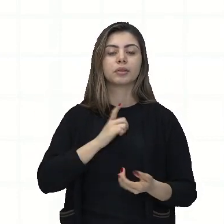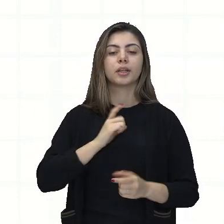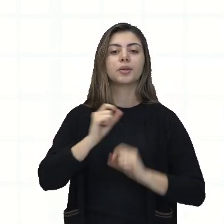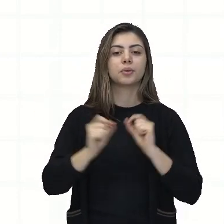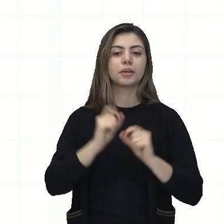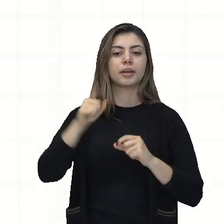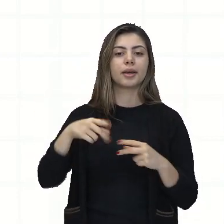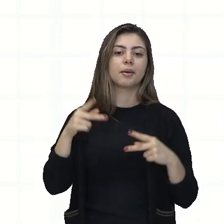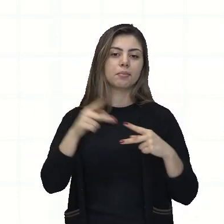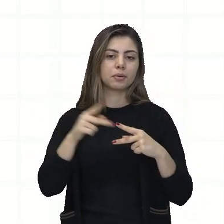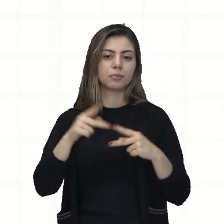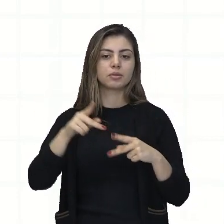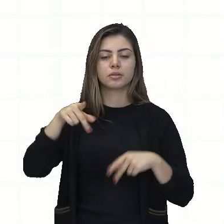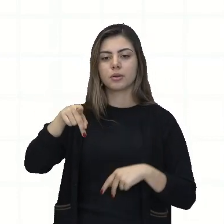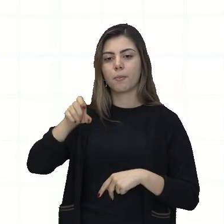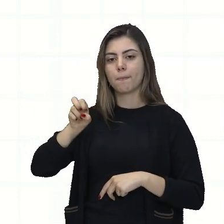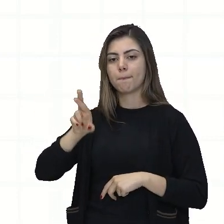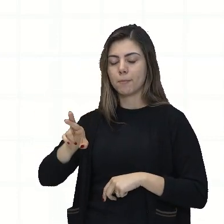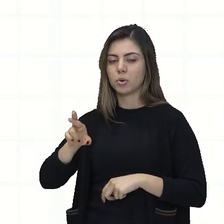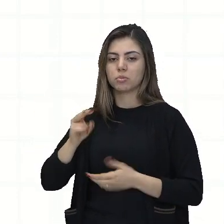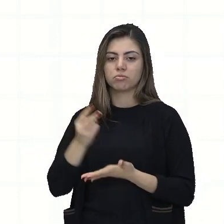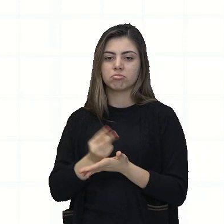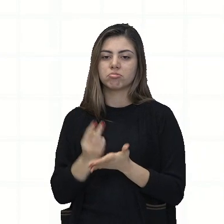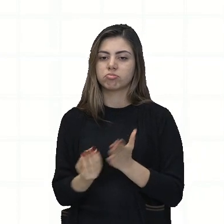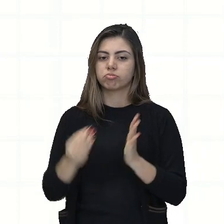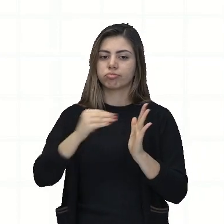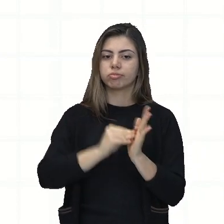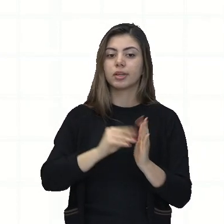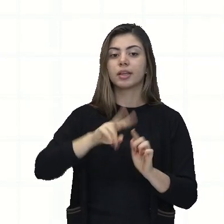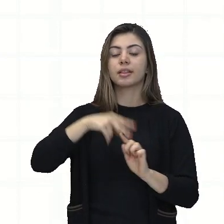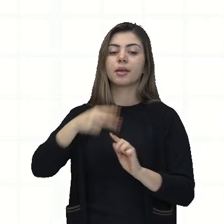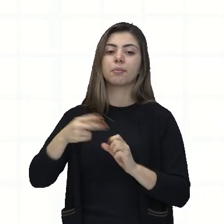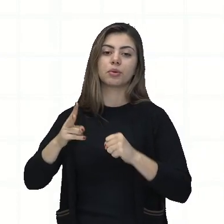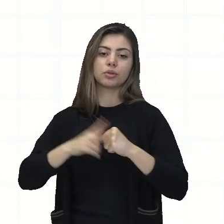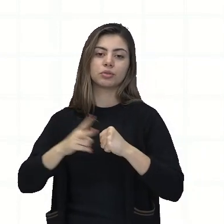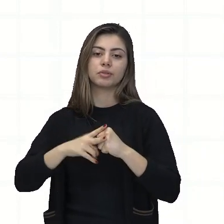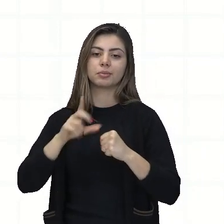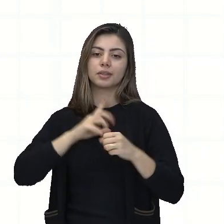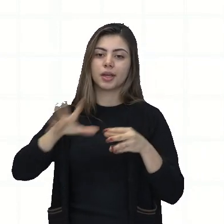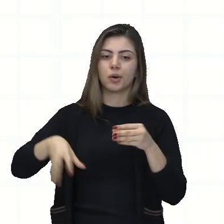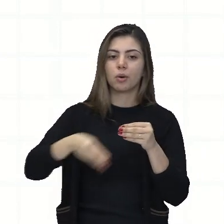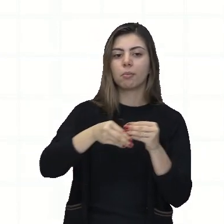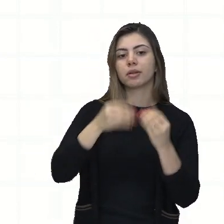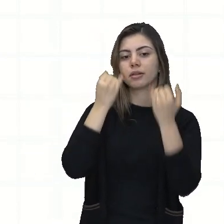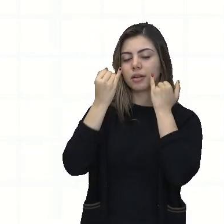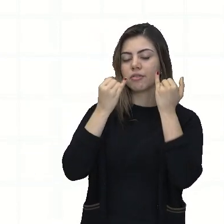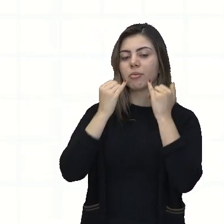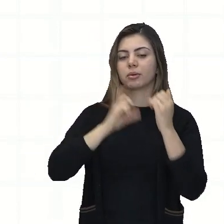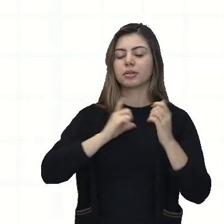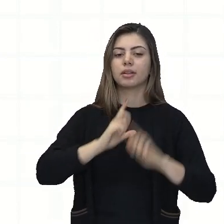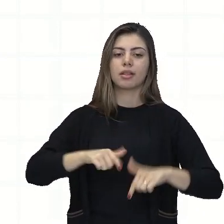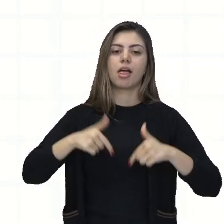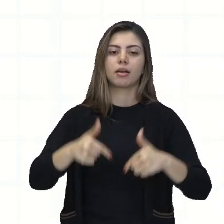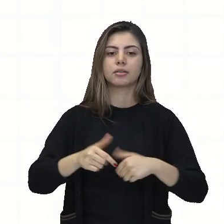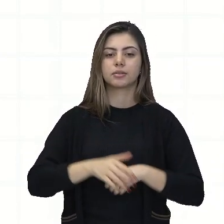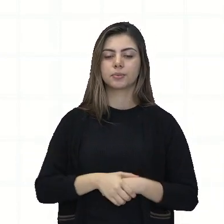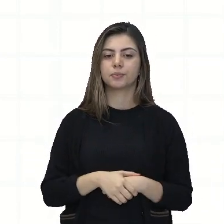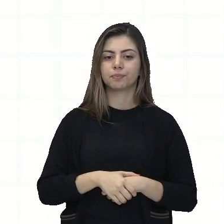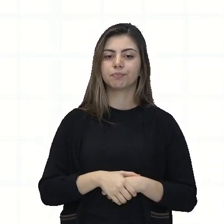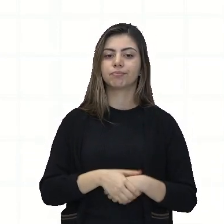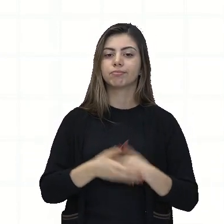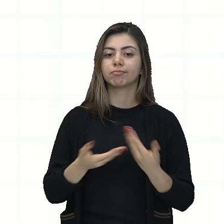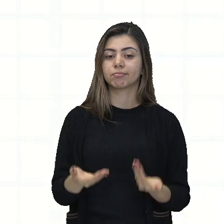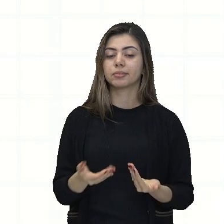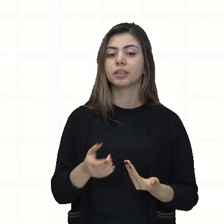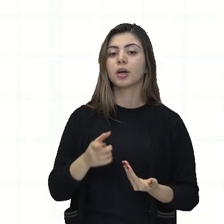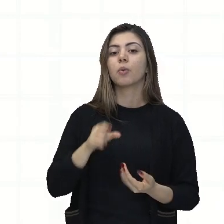geralmente pelo por, e vem após o verbo, completando a informação sobre a ação realizada. E o agente da